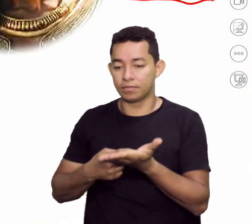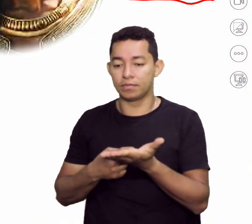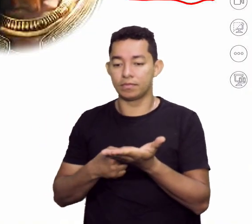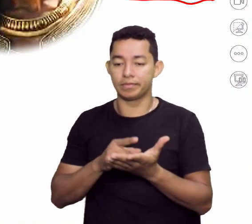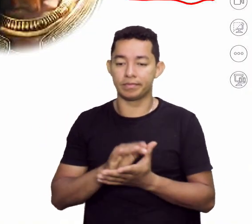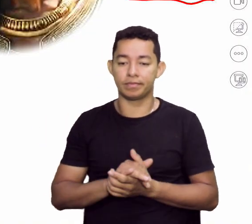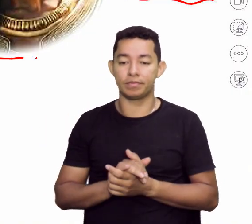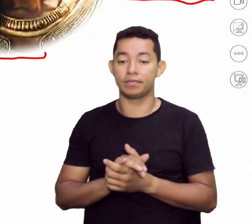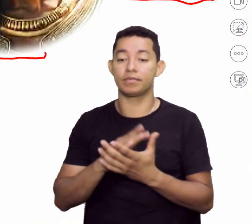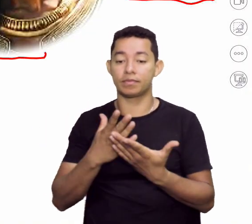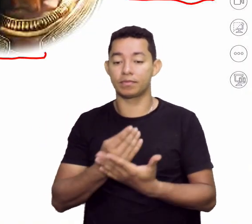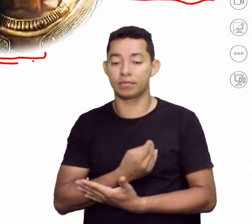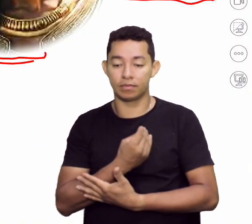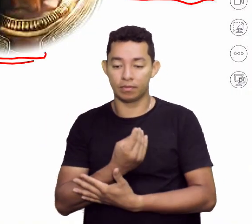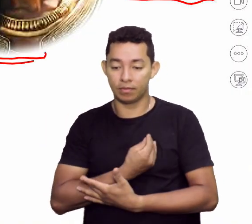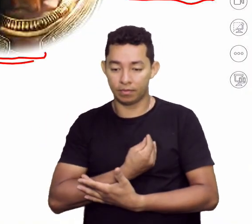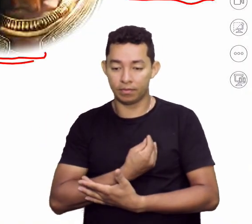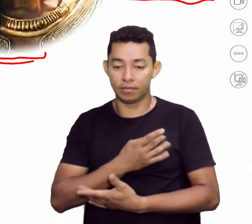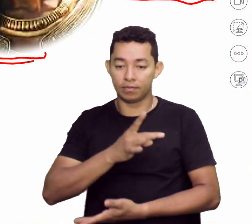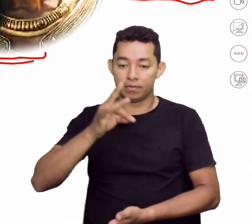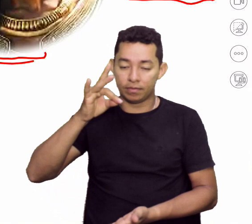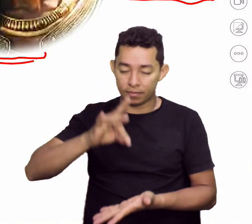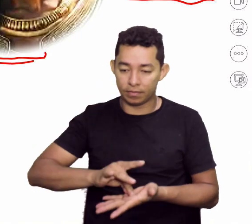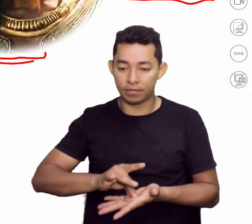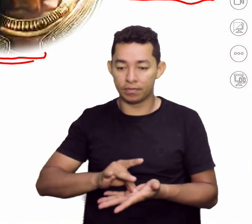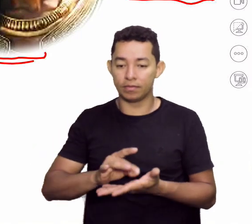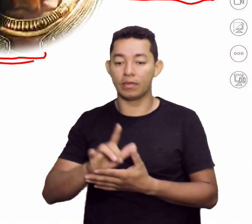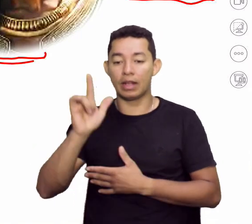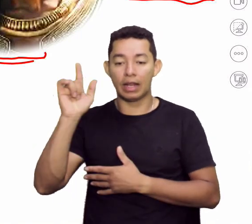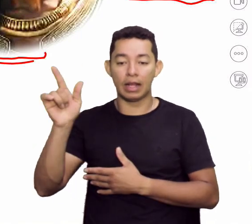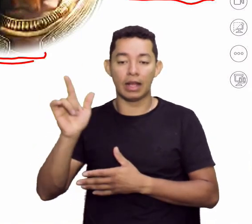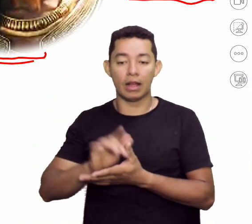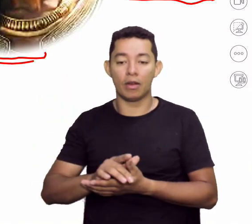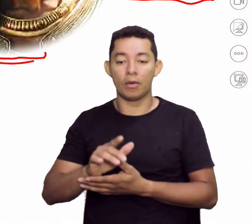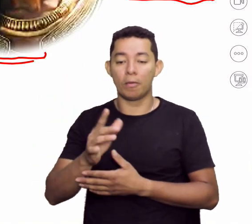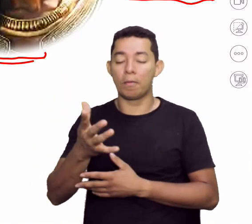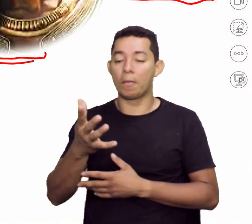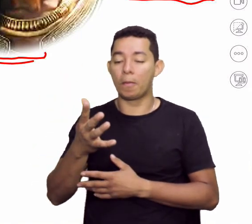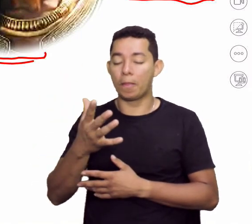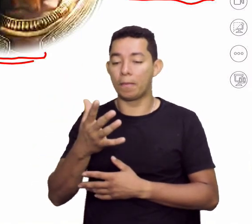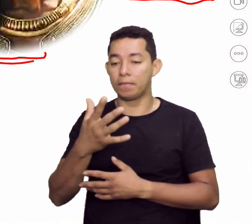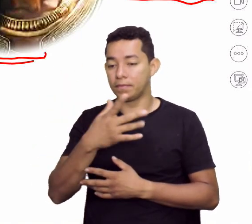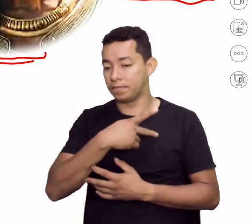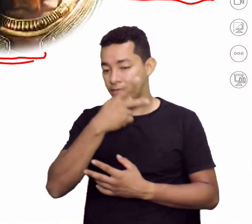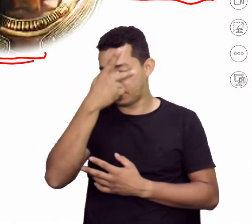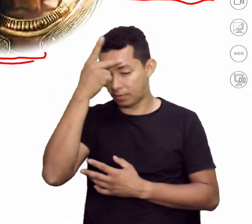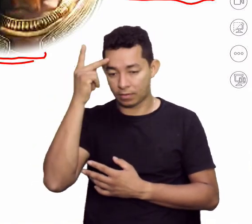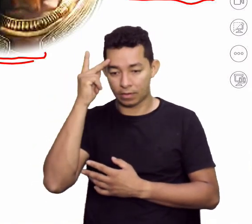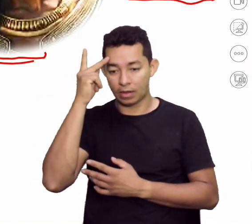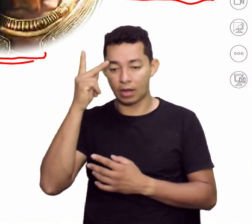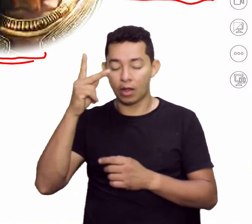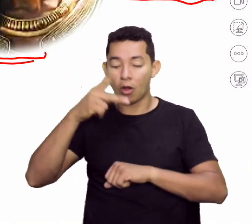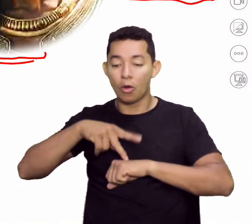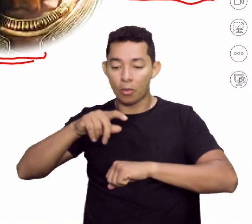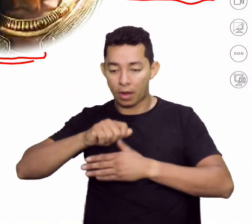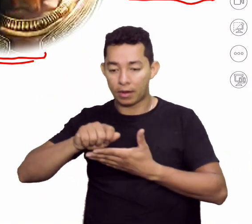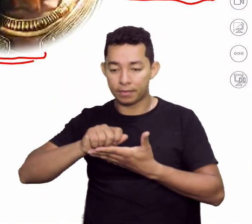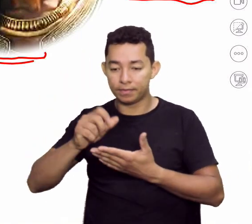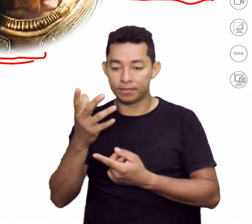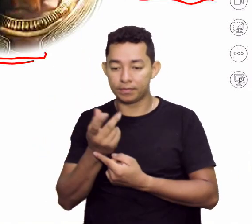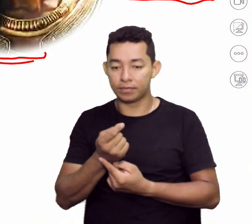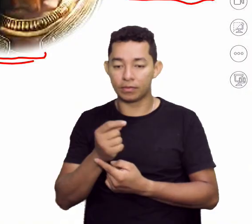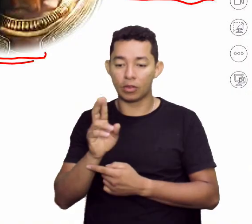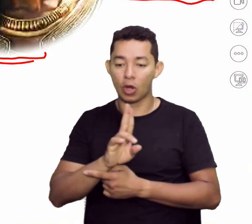vida real, lá nas filmagens, é uma atriz conhecida pelo nome de